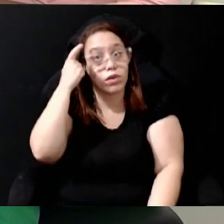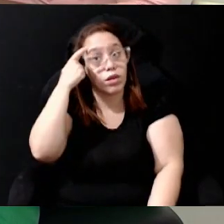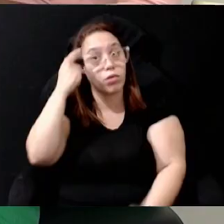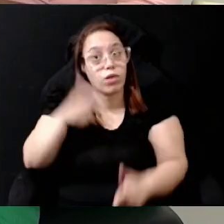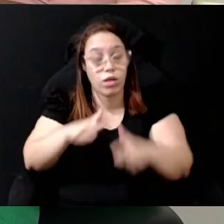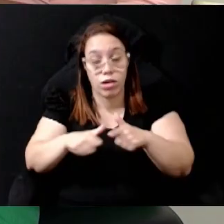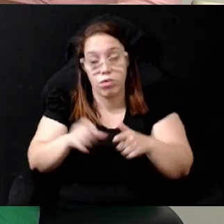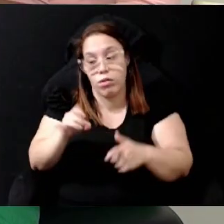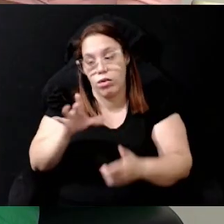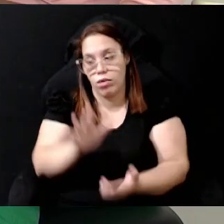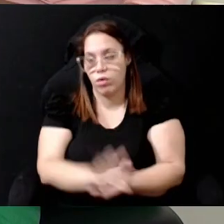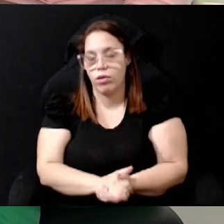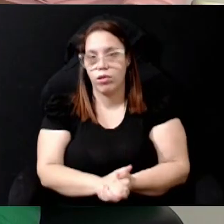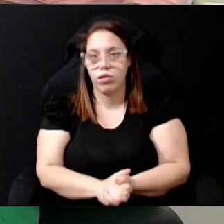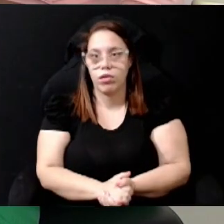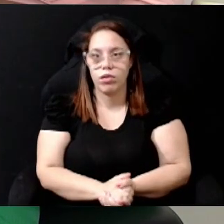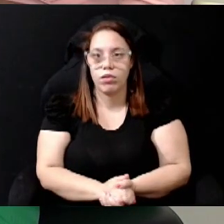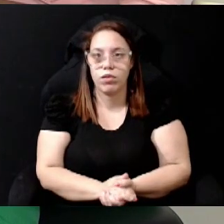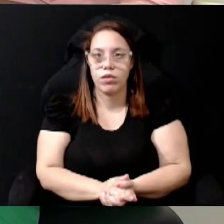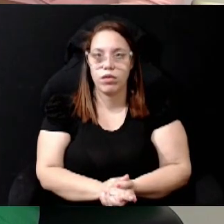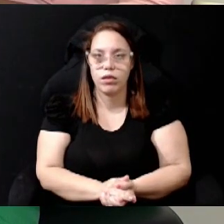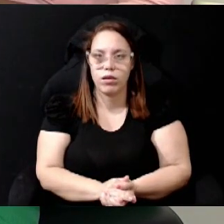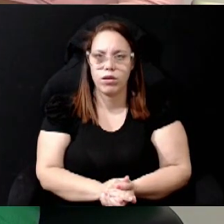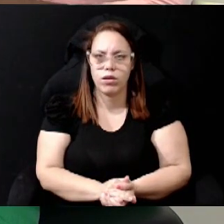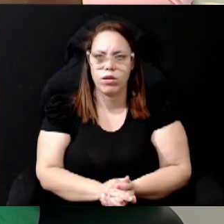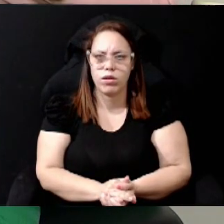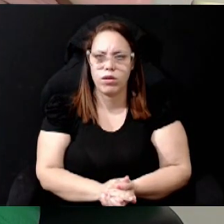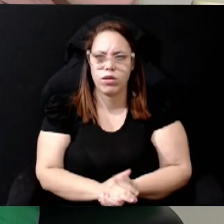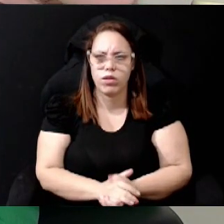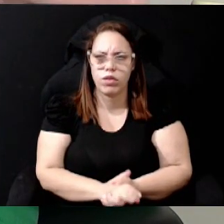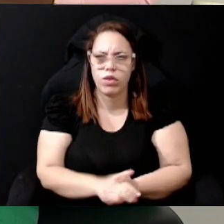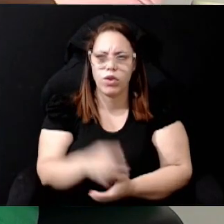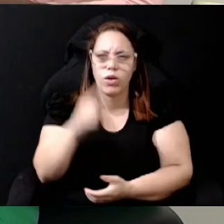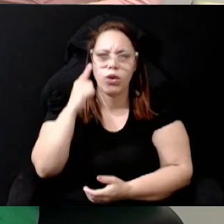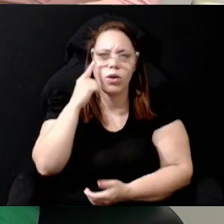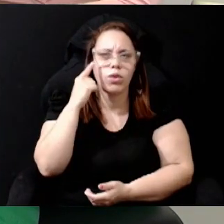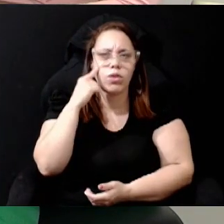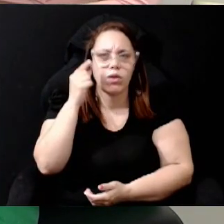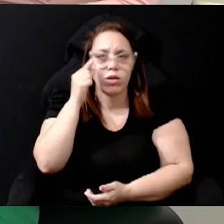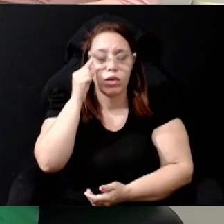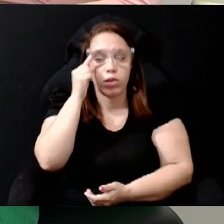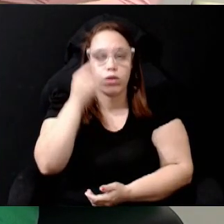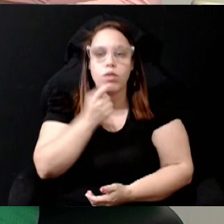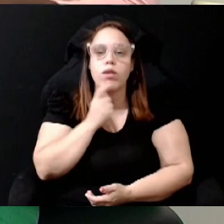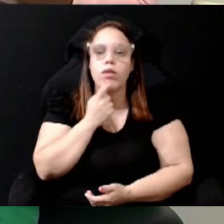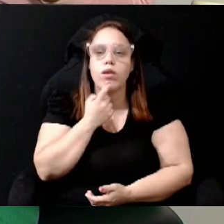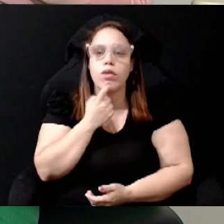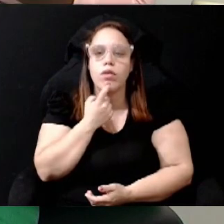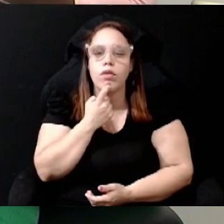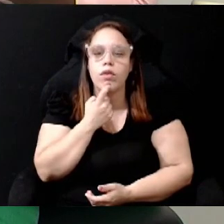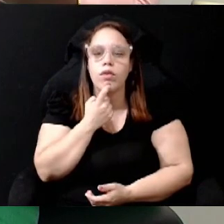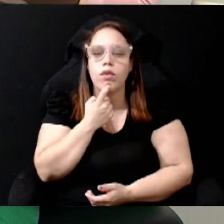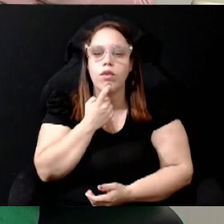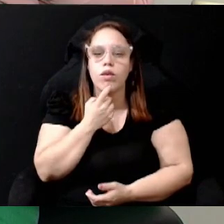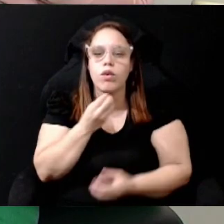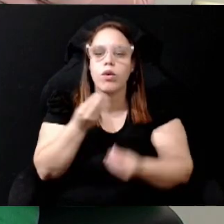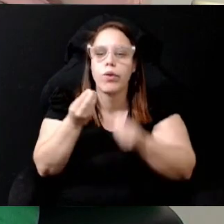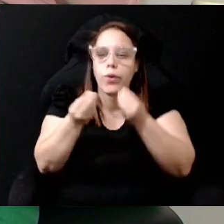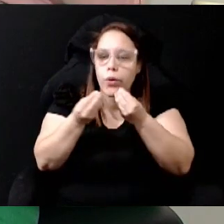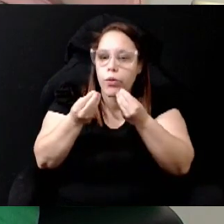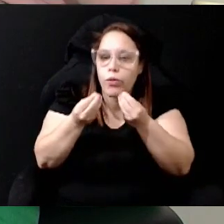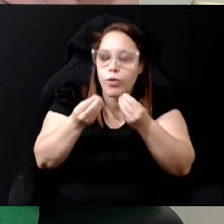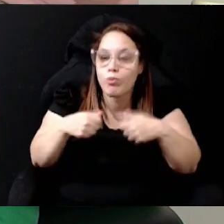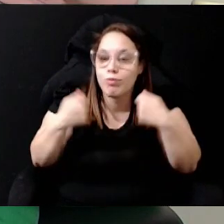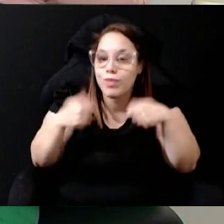que também pensa várias ações, né? Então fizemos a Rota Afro, né? Que é você olhar Campinas com um guia